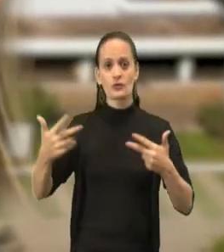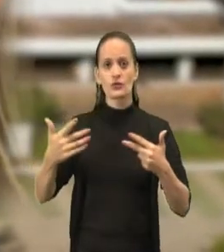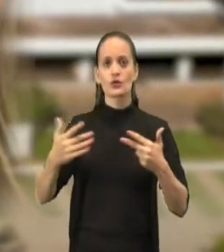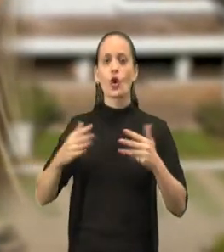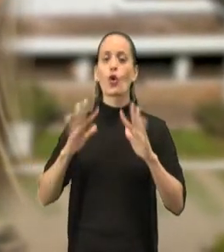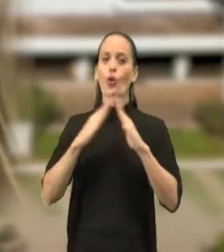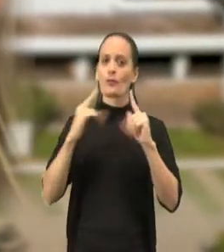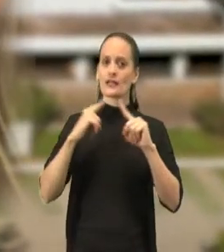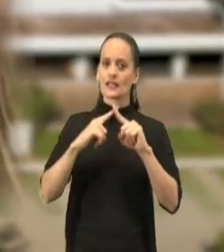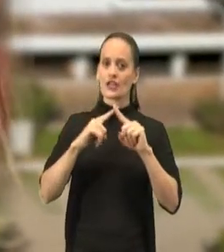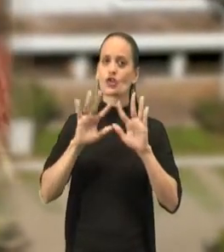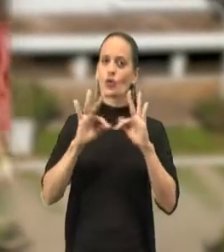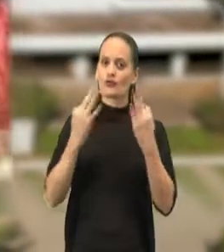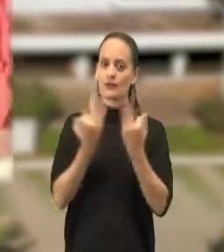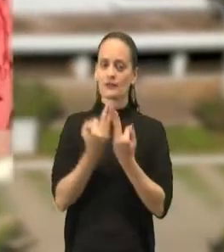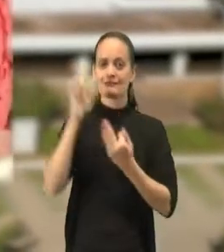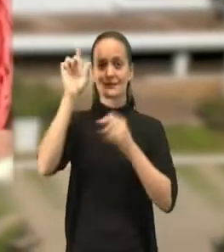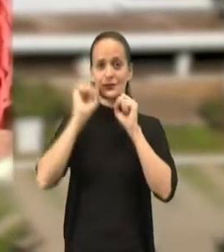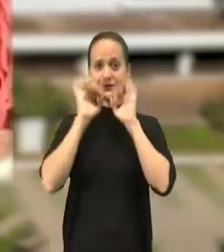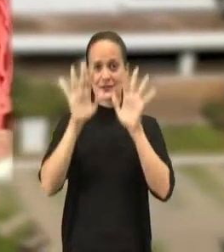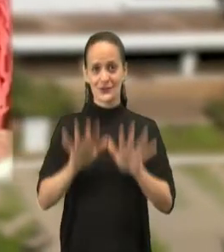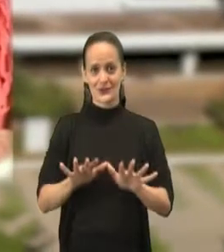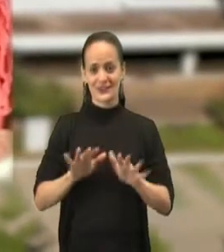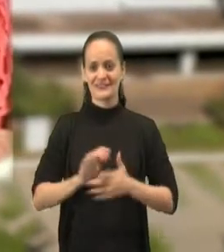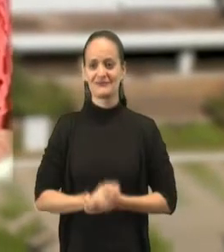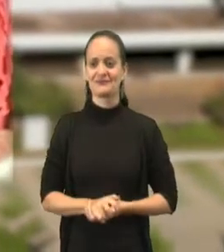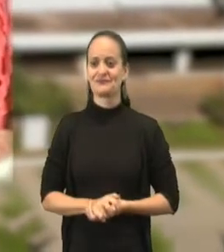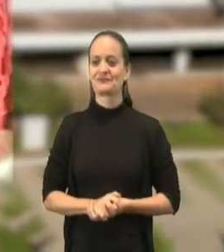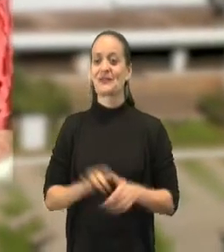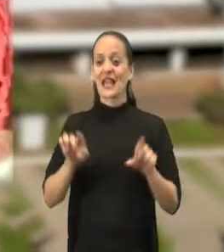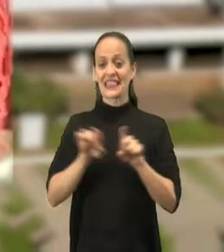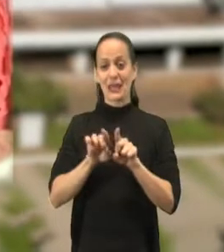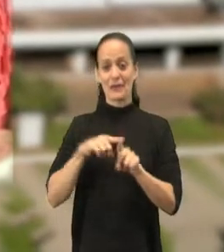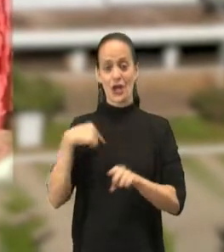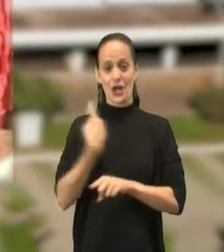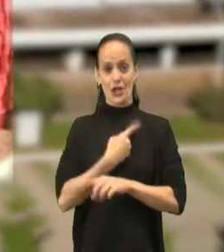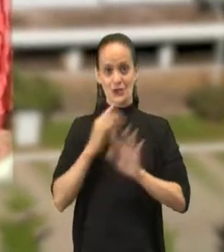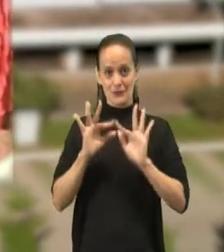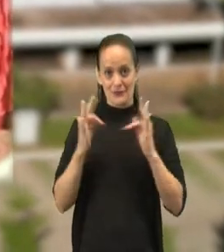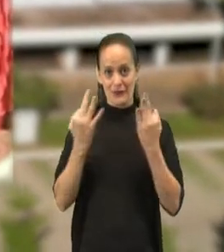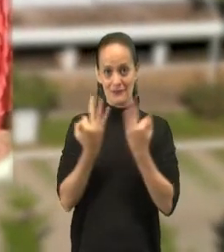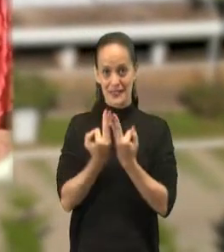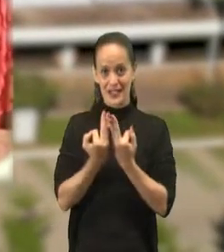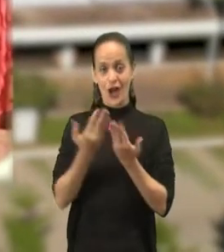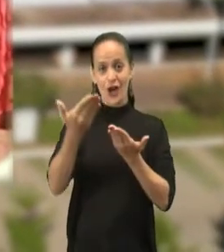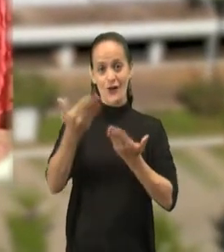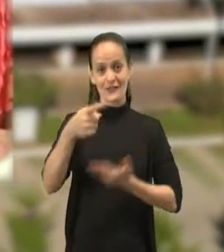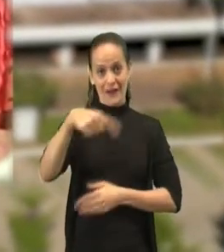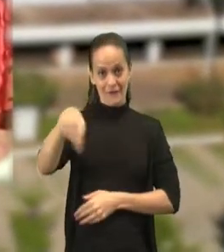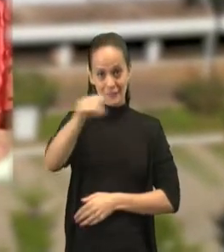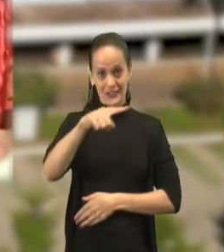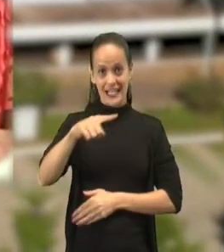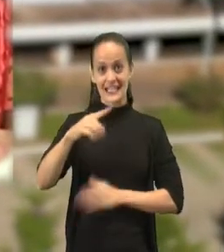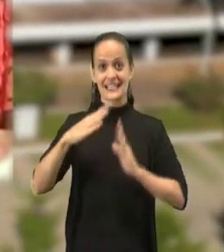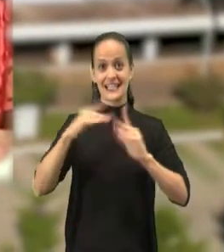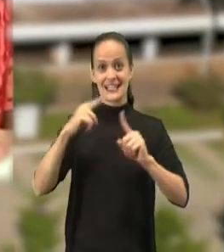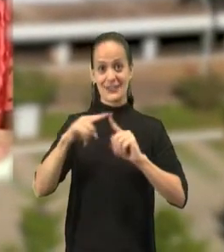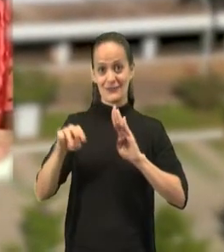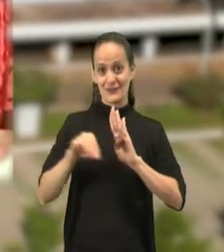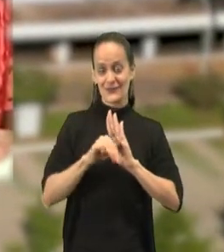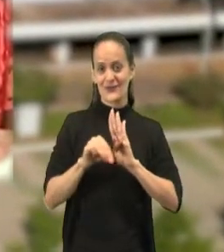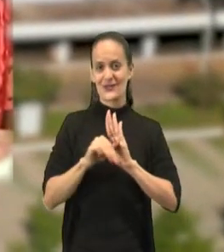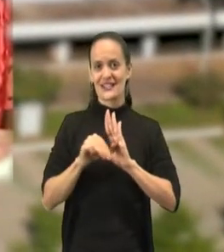como famílias. Que Deus nos abençoe. Amém. Queremos, como família, convidar vocês da Grande Família Memorial a